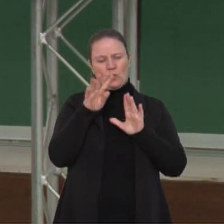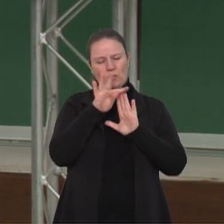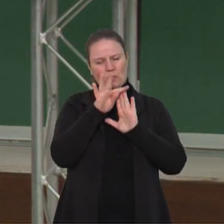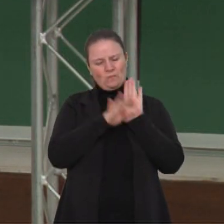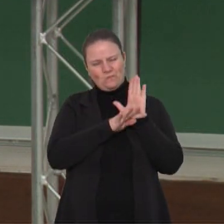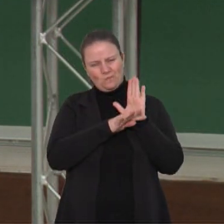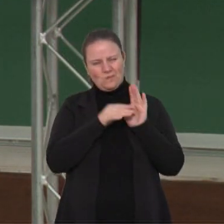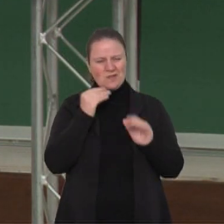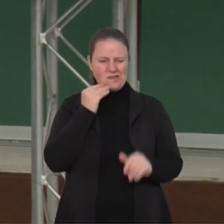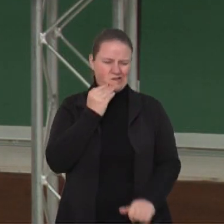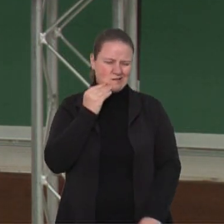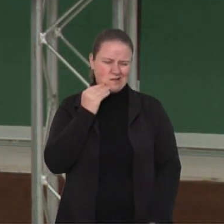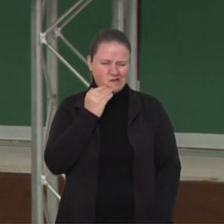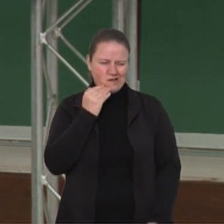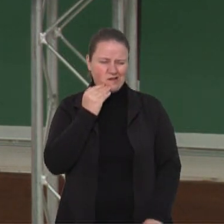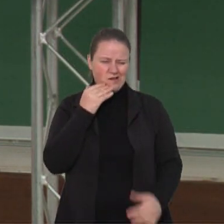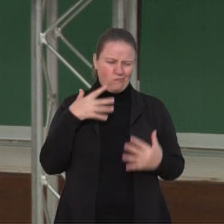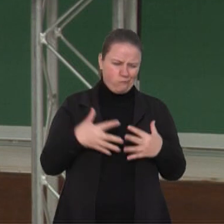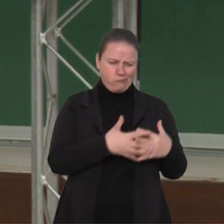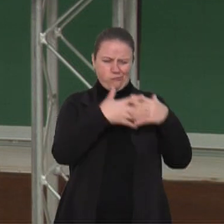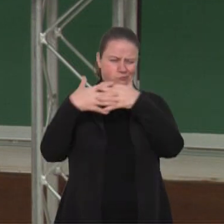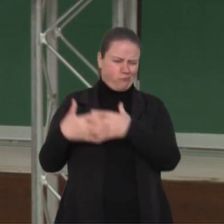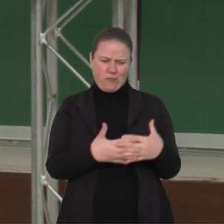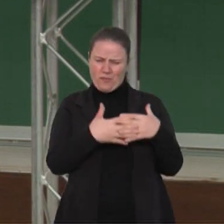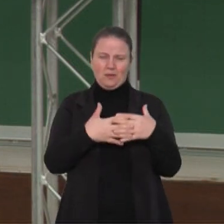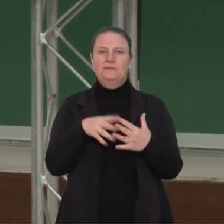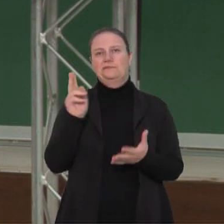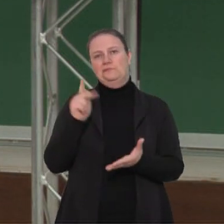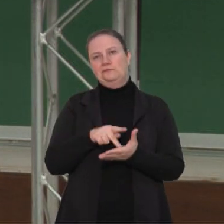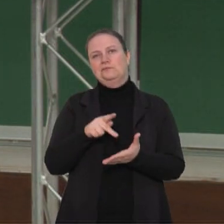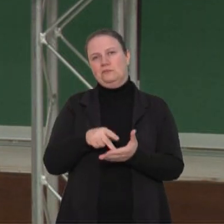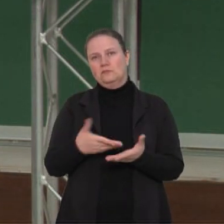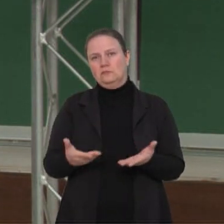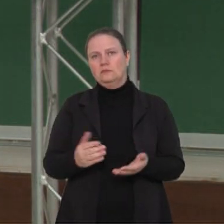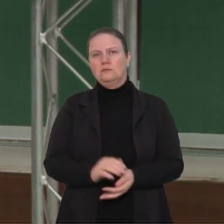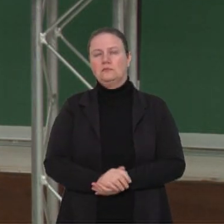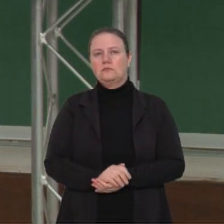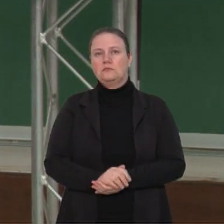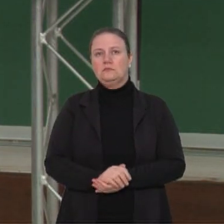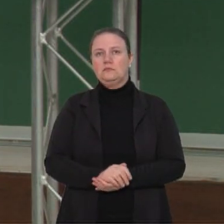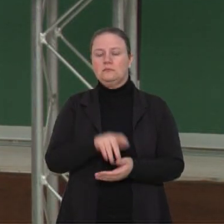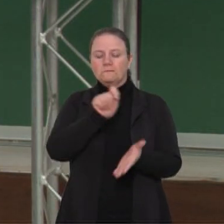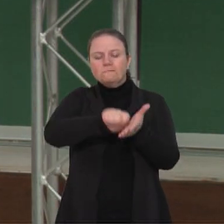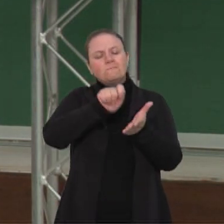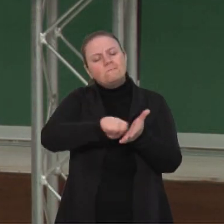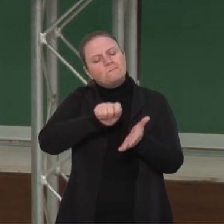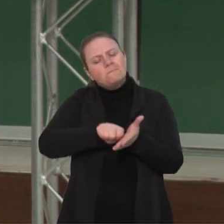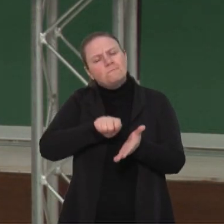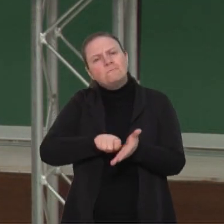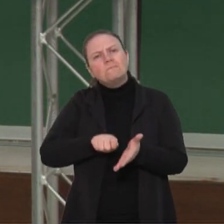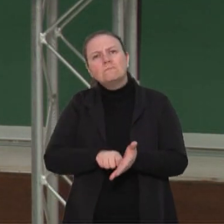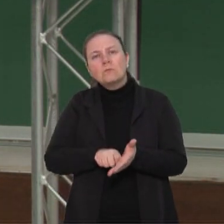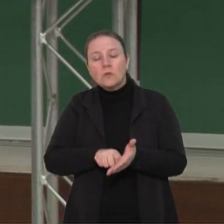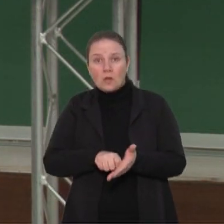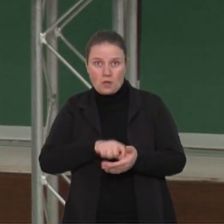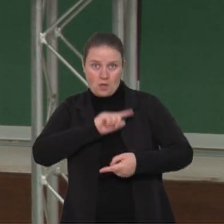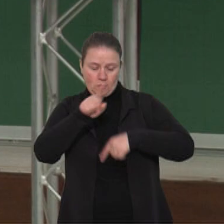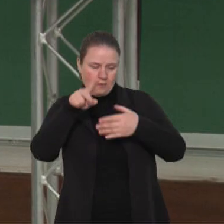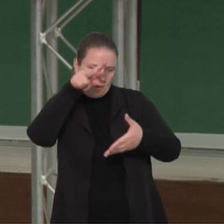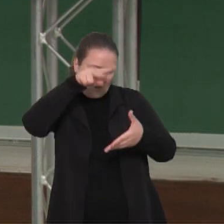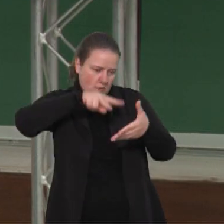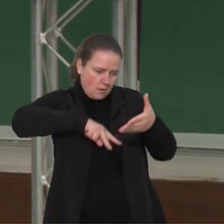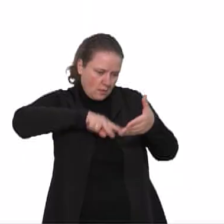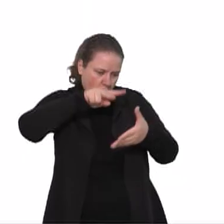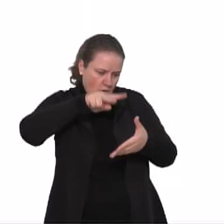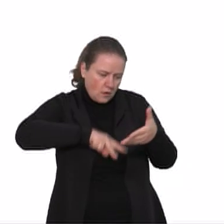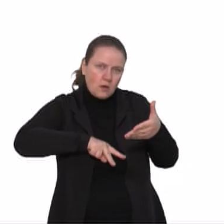vai ficar confuso com toda certeza. E aí, fez o rascunho inicial? Leia esse rascunho